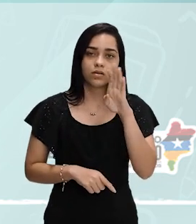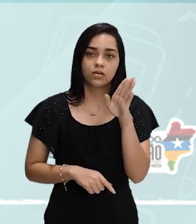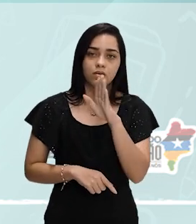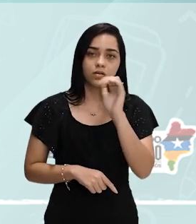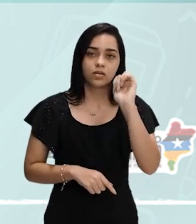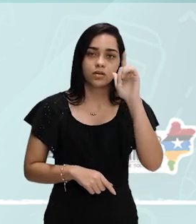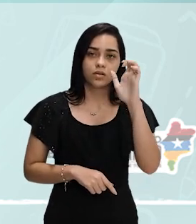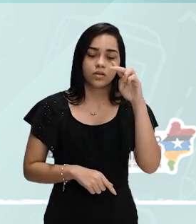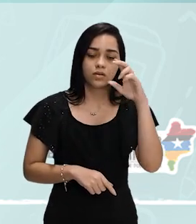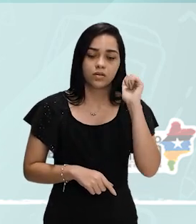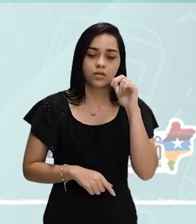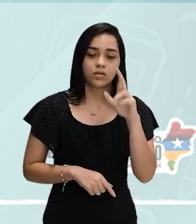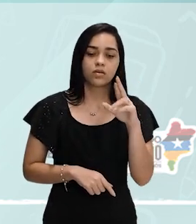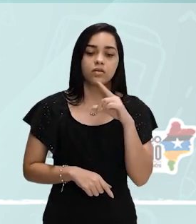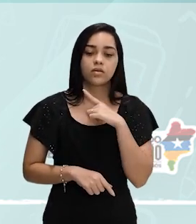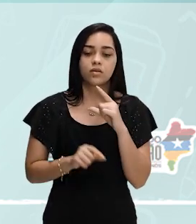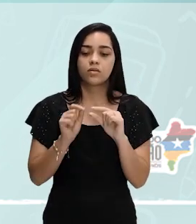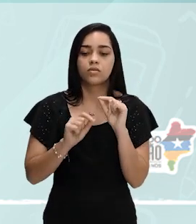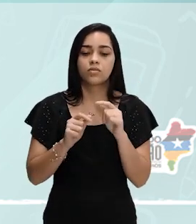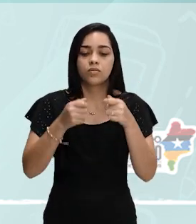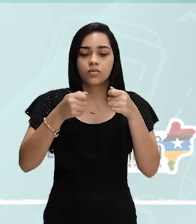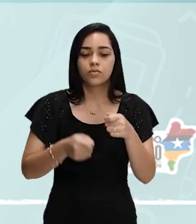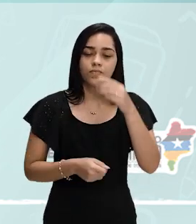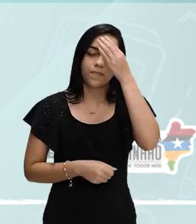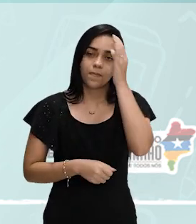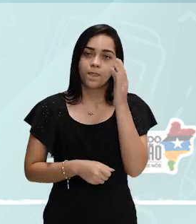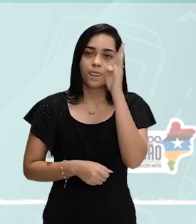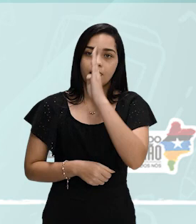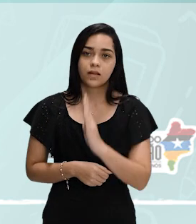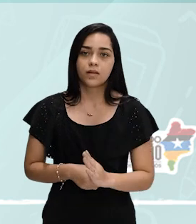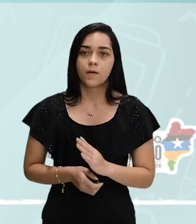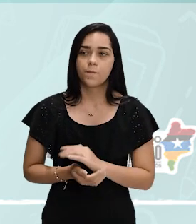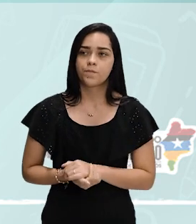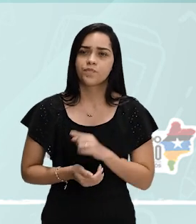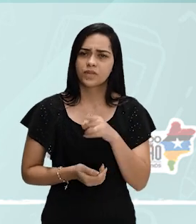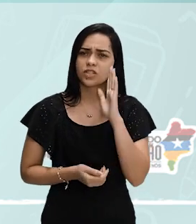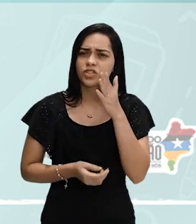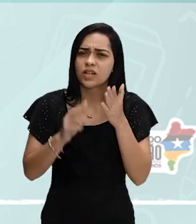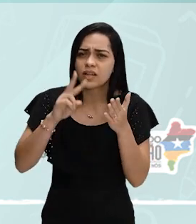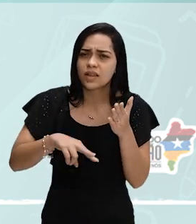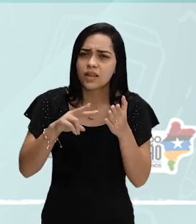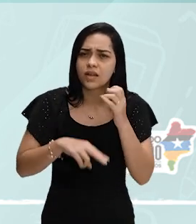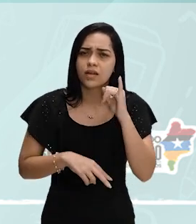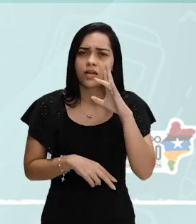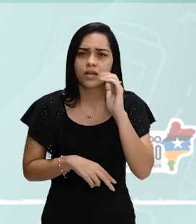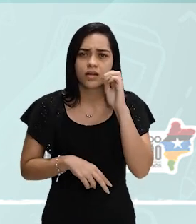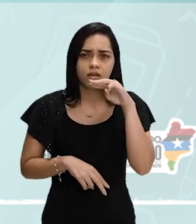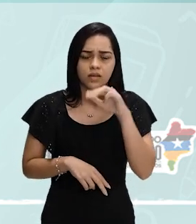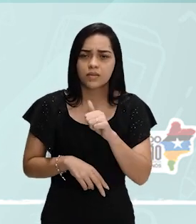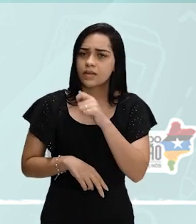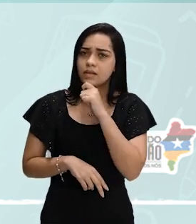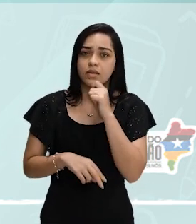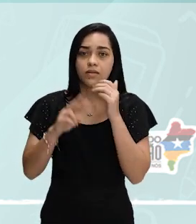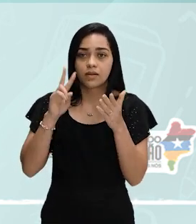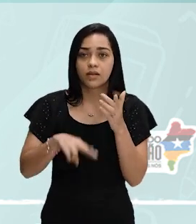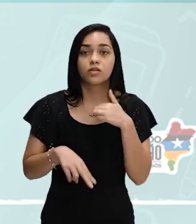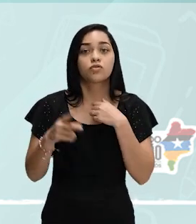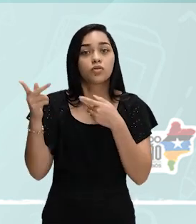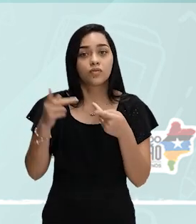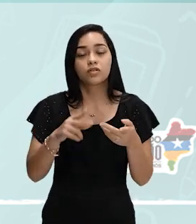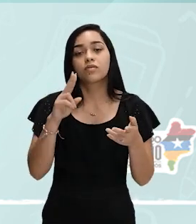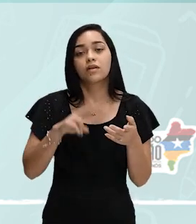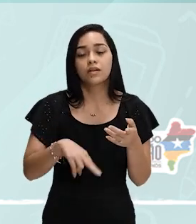artístico envolvia a consolidação de uma cultura nacional. Você já leu Iracema? Se você não leu, eu te convido a